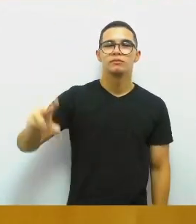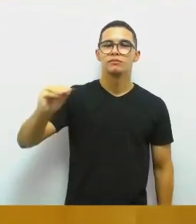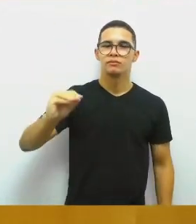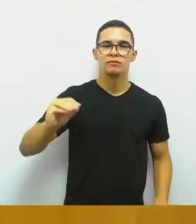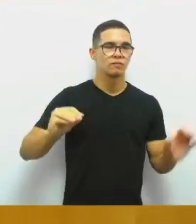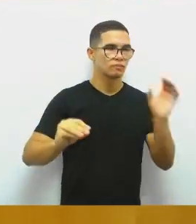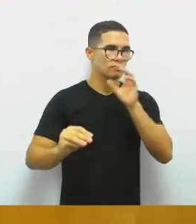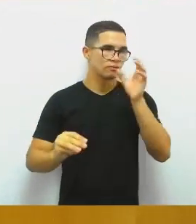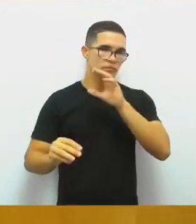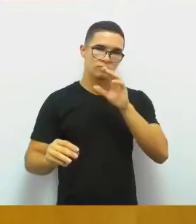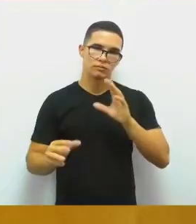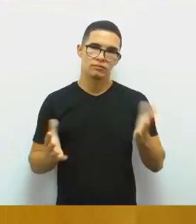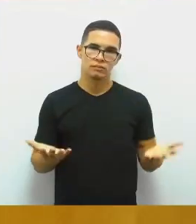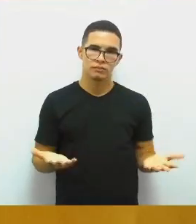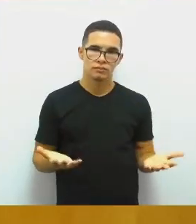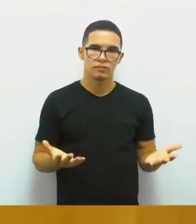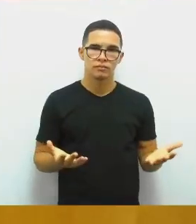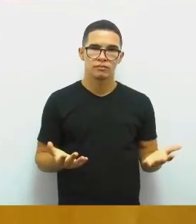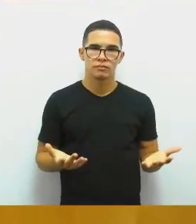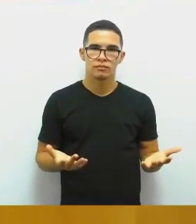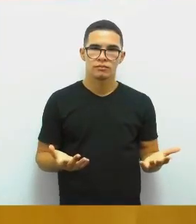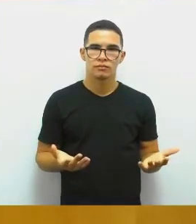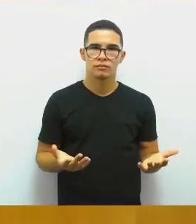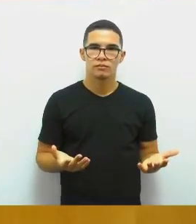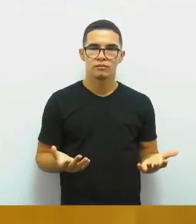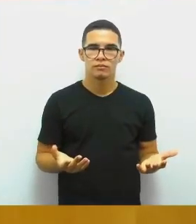pediu regime.